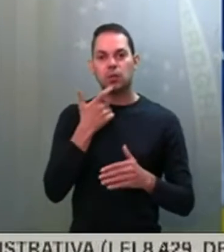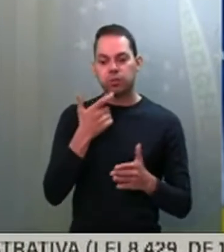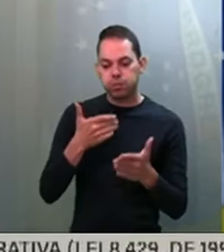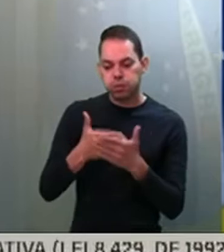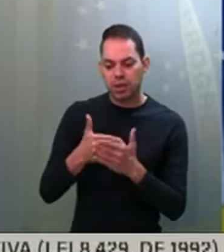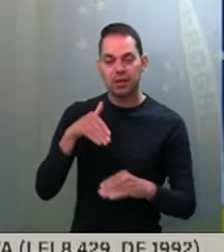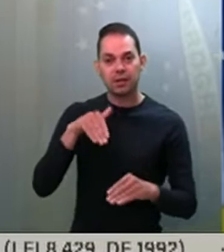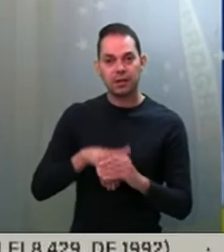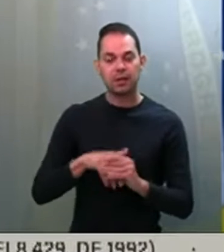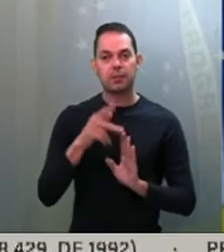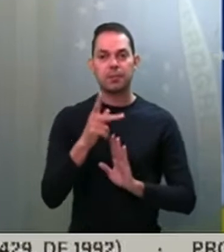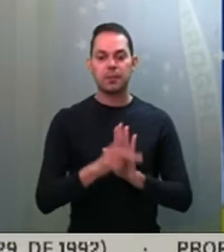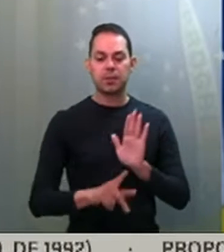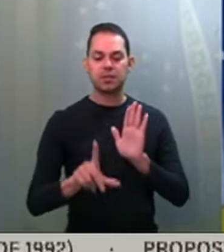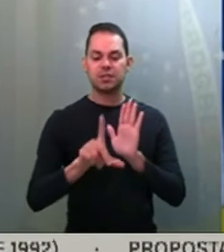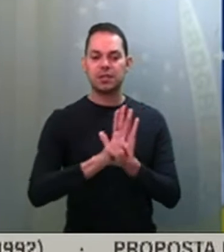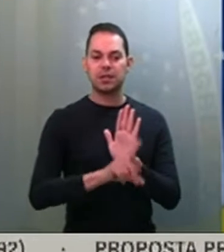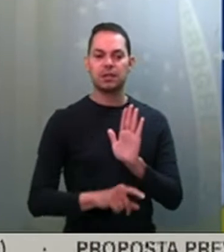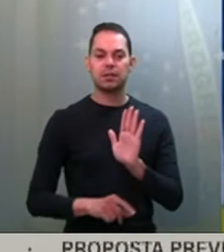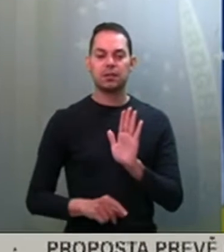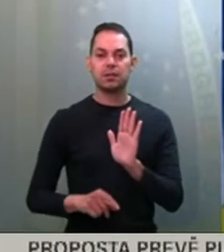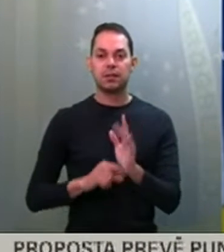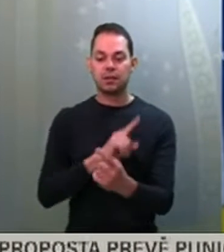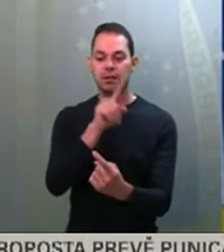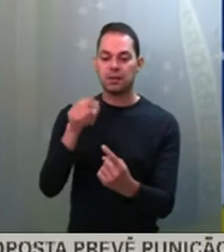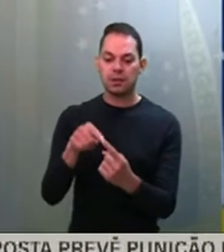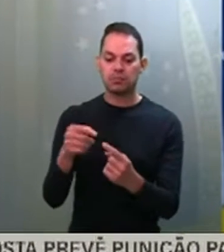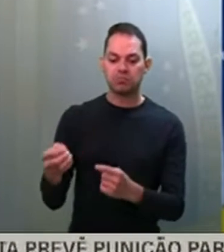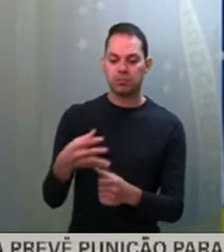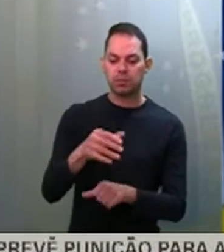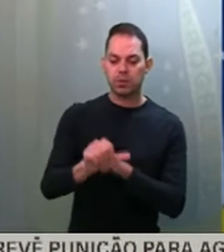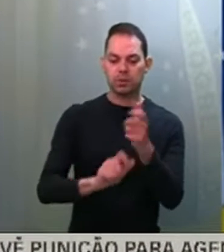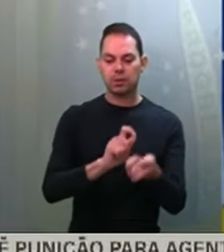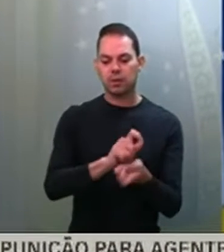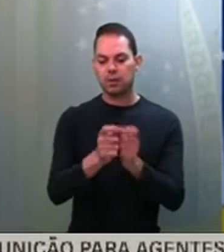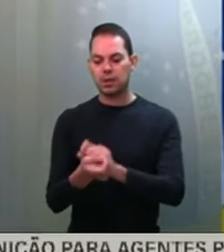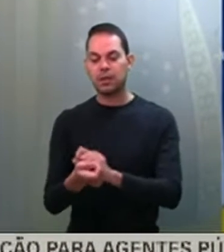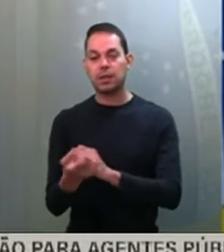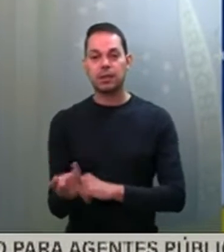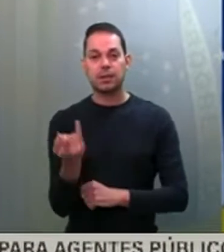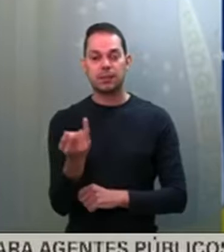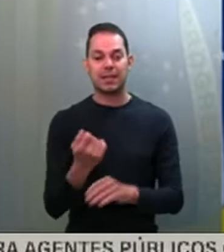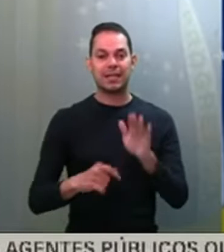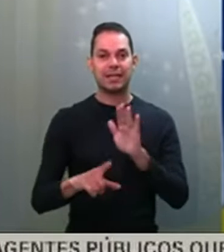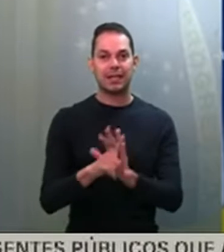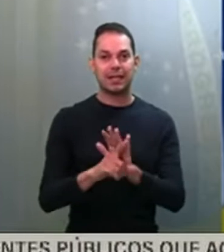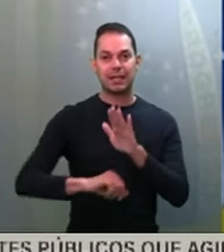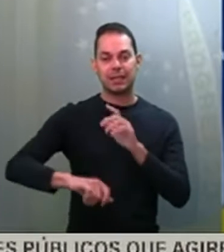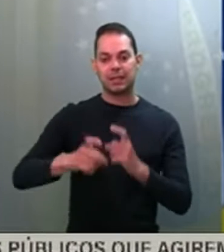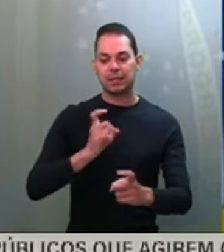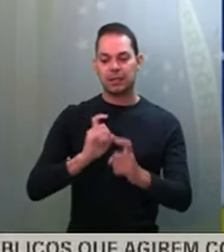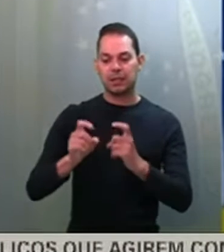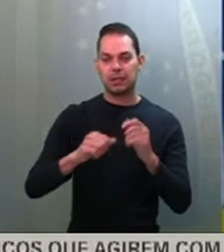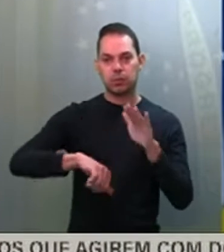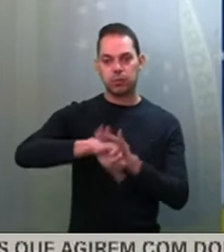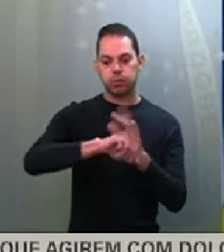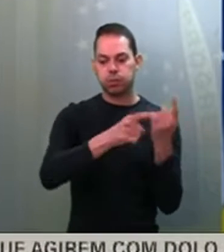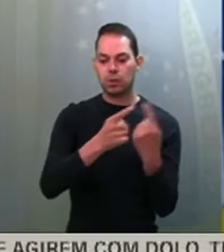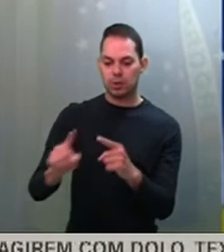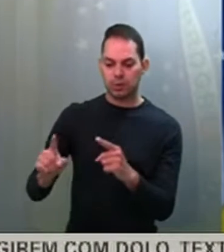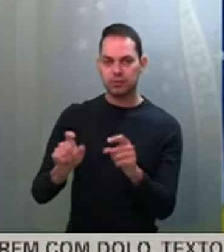pouco o projeto de lei que vinha e Visa atualizar a importante lei da improbidade administrativa